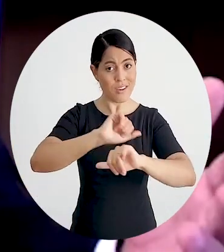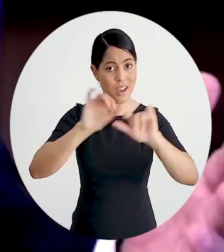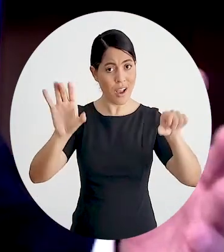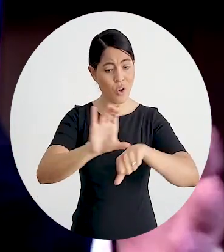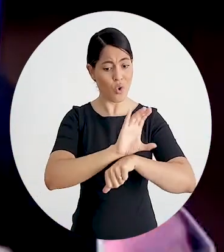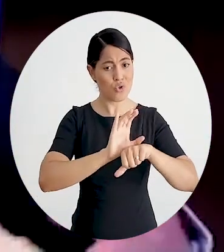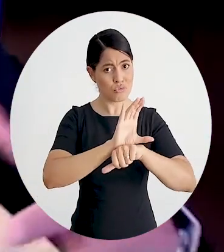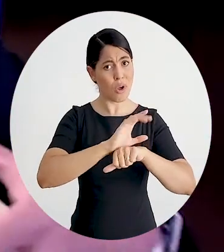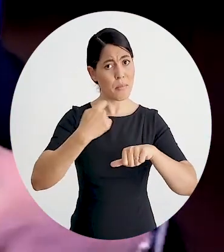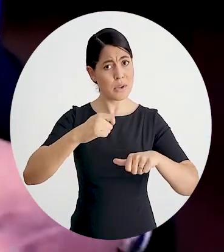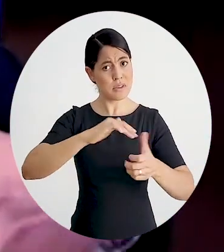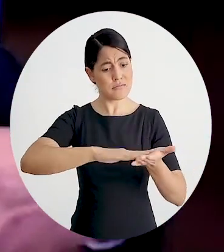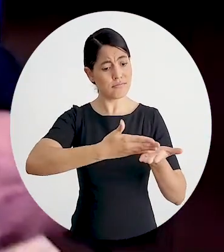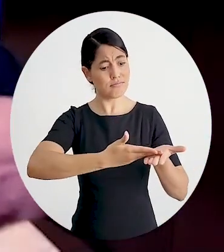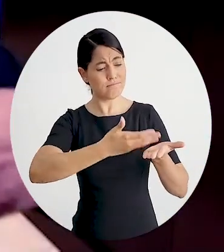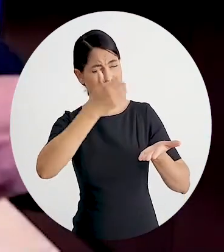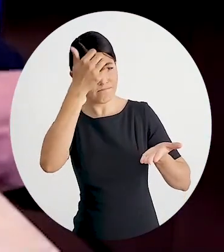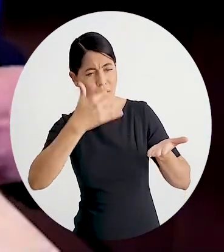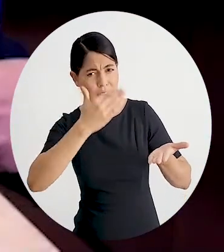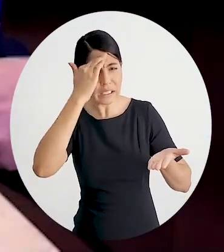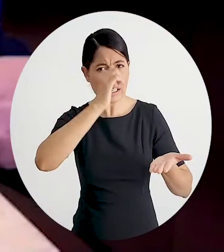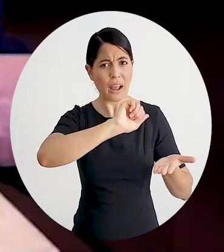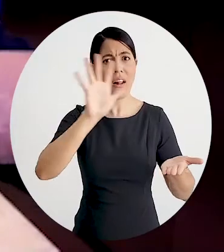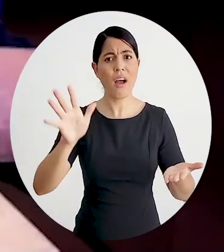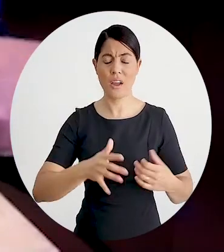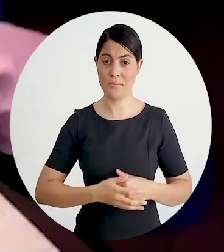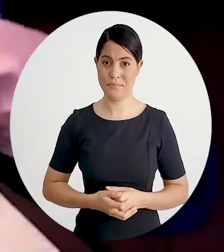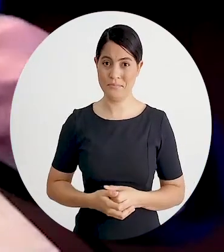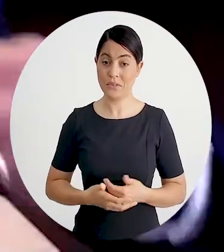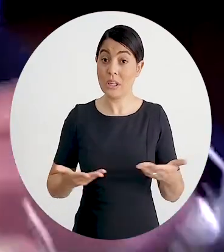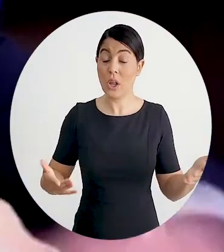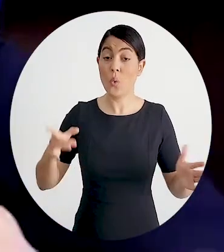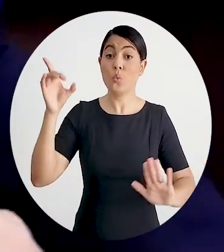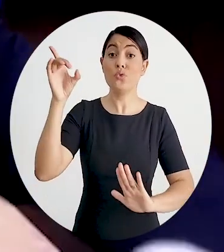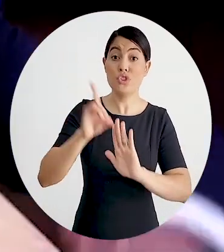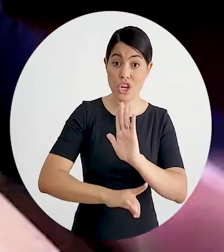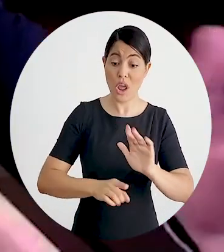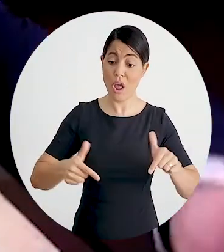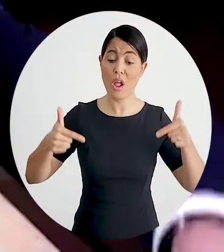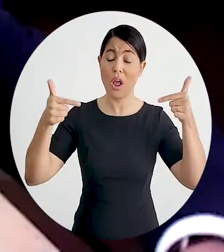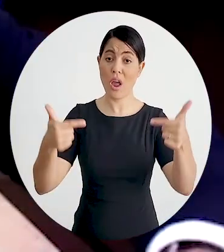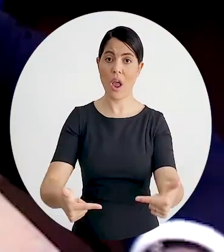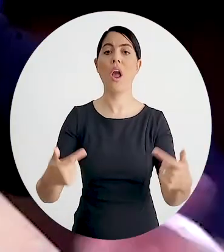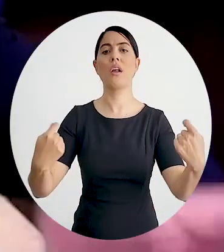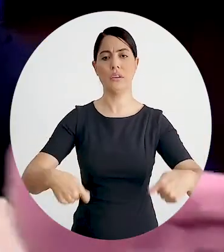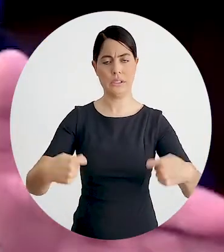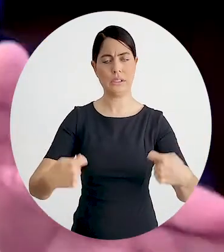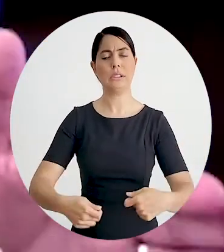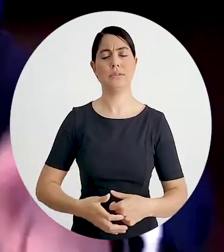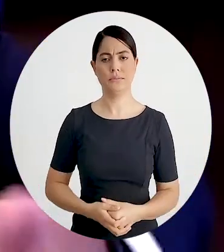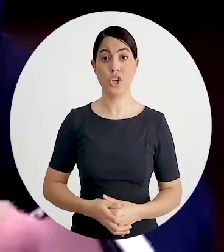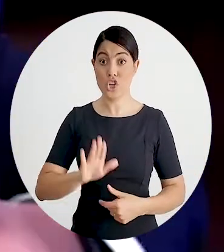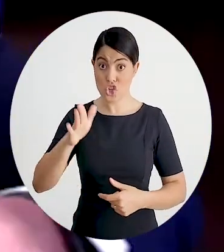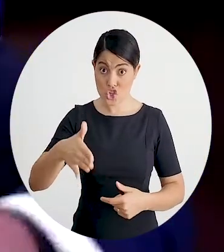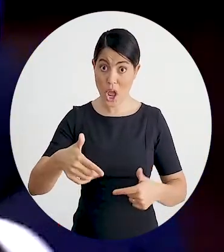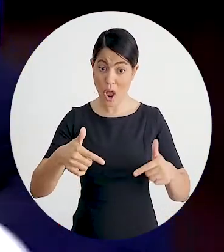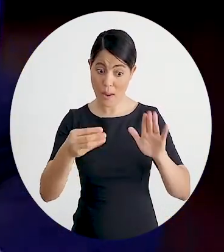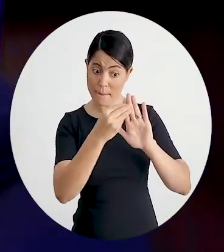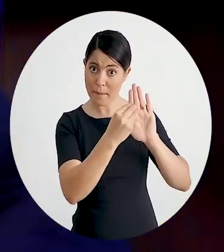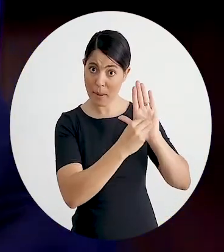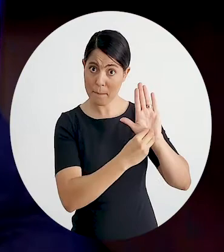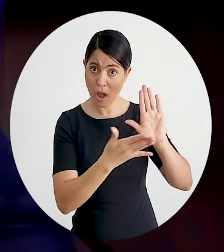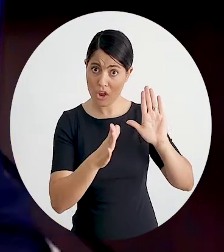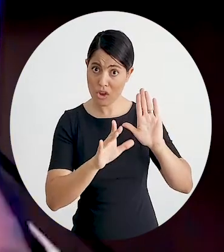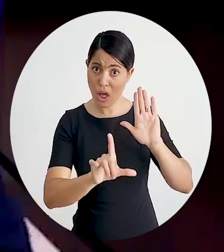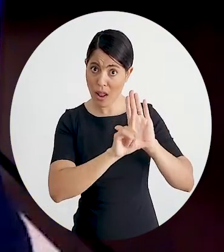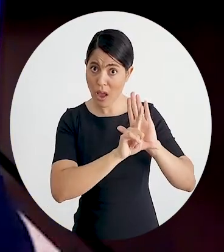da Constituição. Então, devemos buscar efetivar tais direitos. Declarados, agora é a hora de